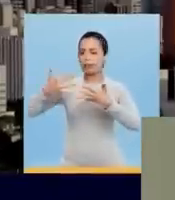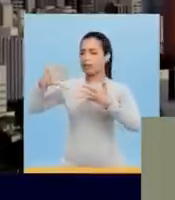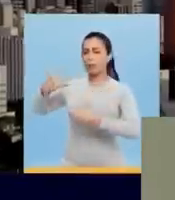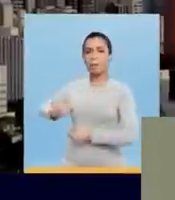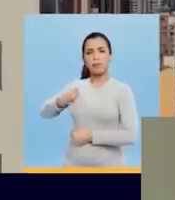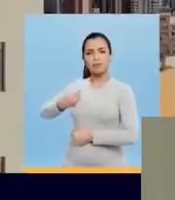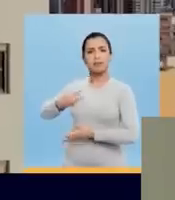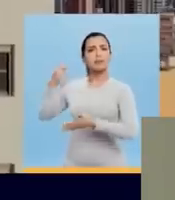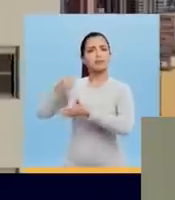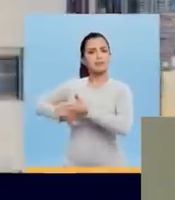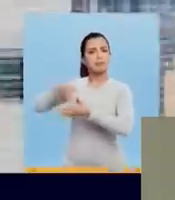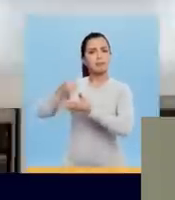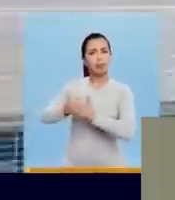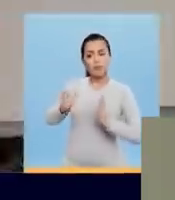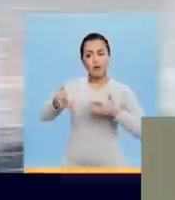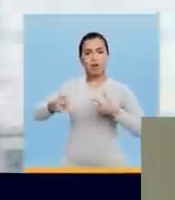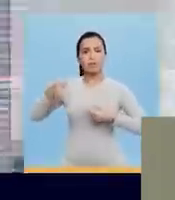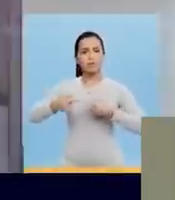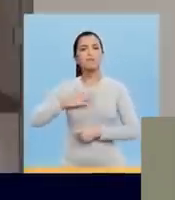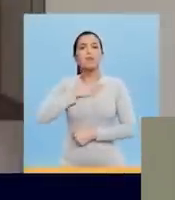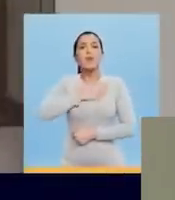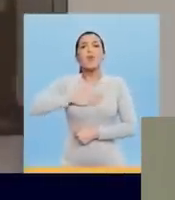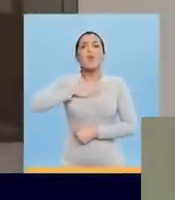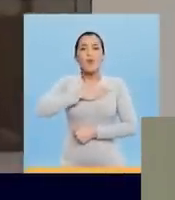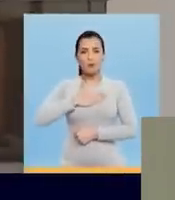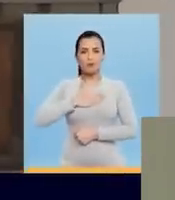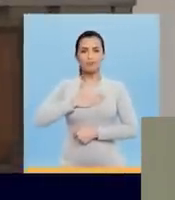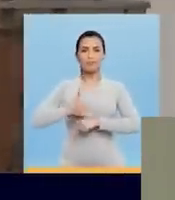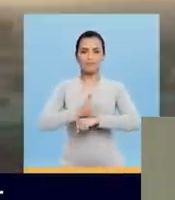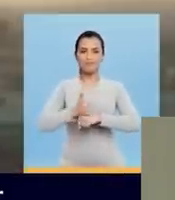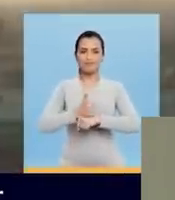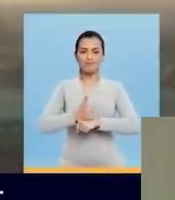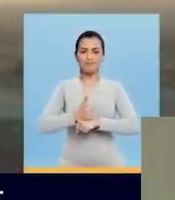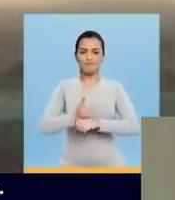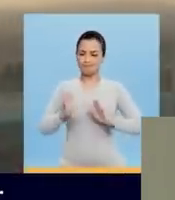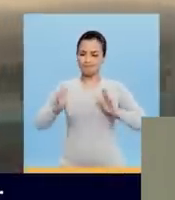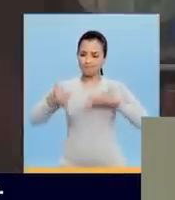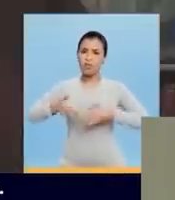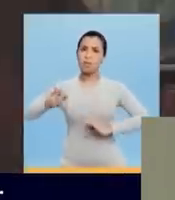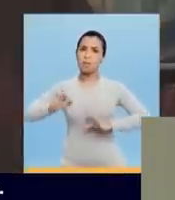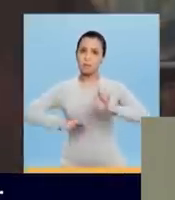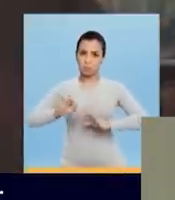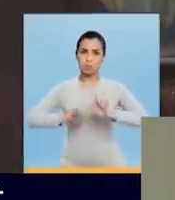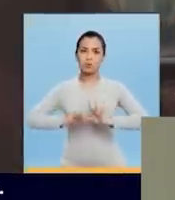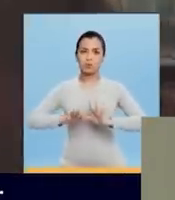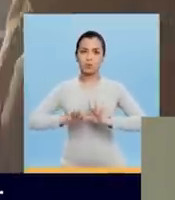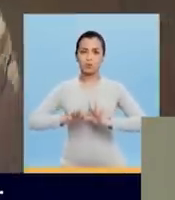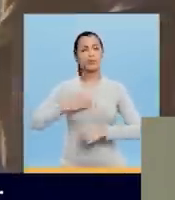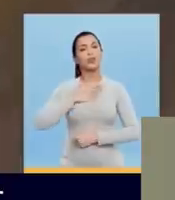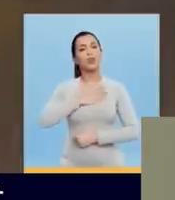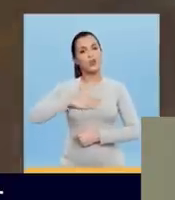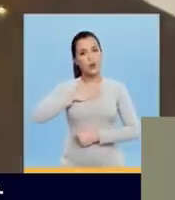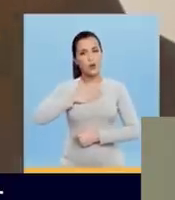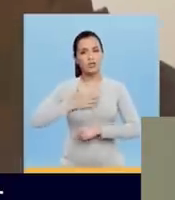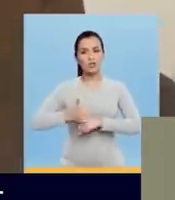A minha vida inteira é dedicada à política. Tenho prazer em fazer o que eu faço. Eu me dedico, me sinto preparado